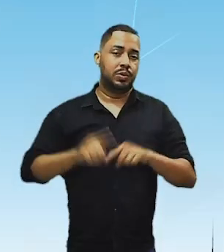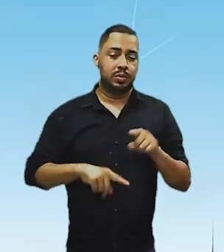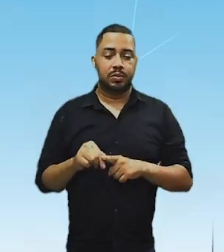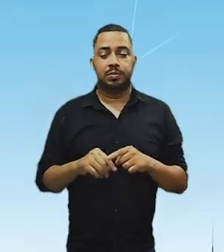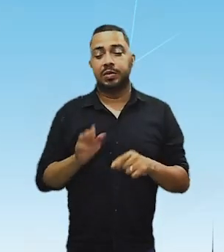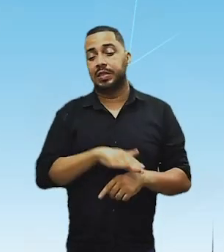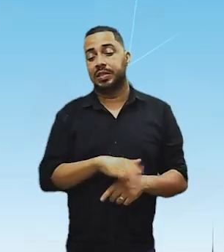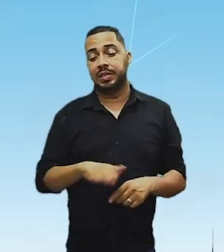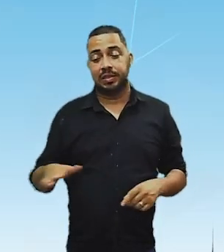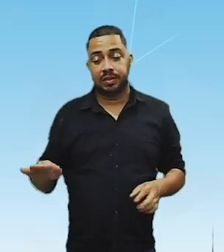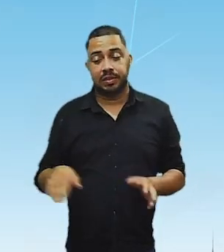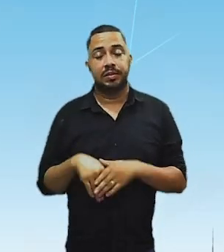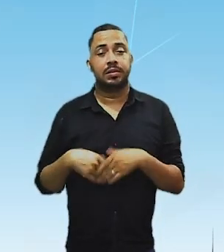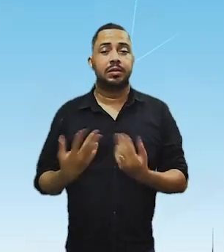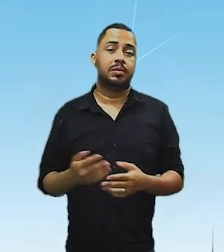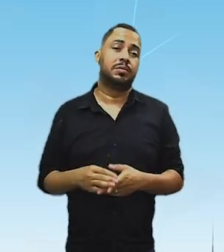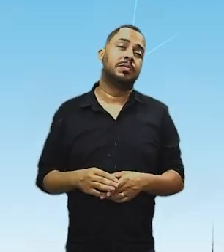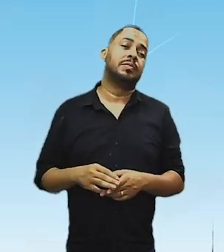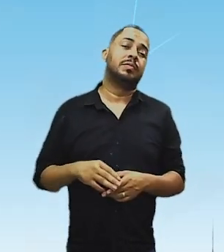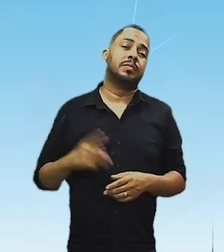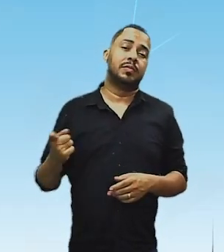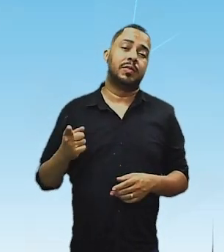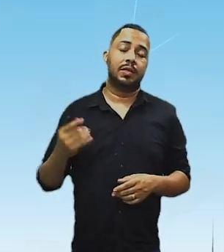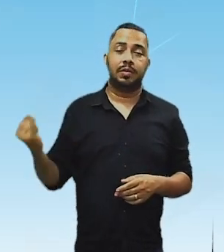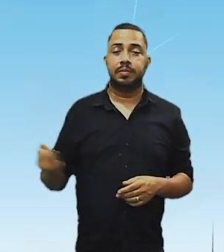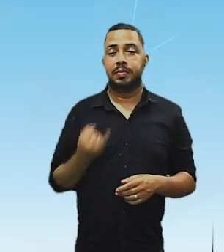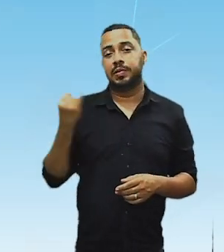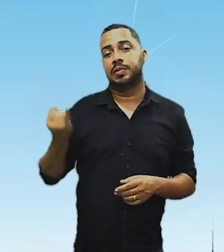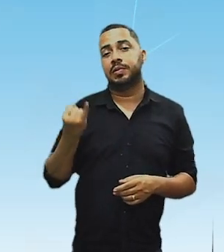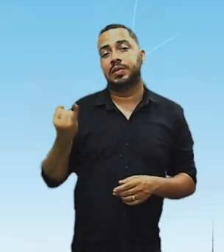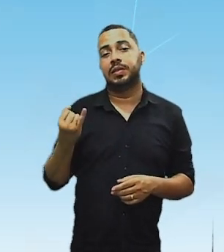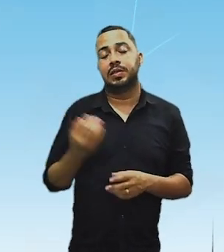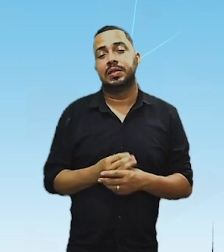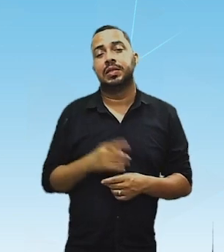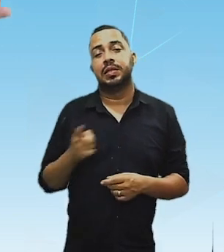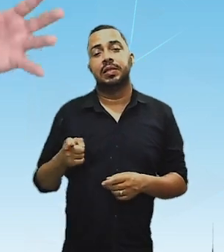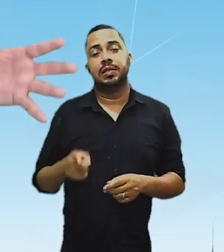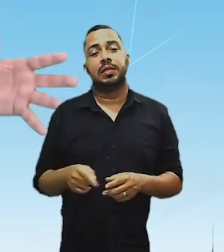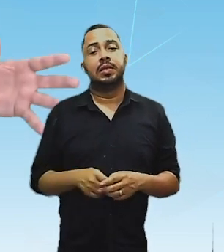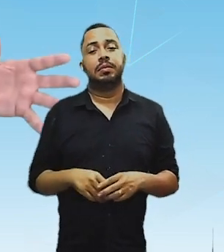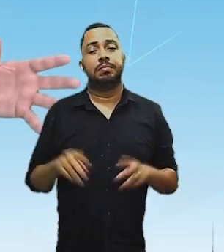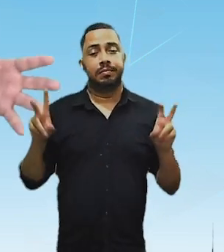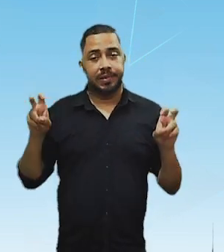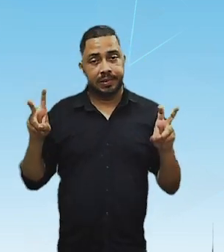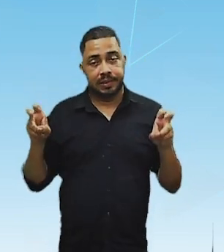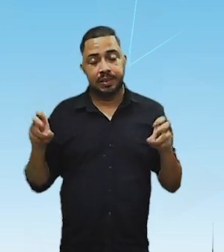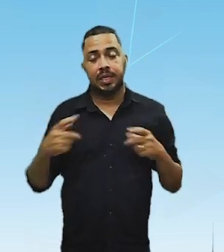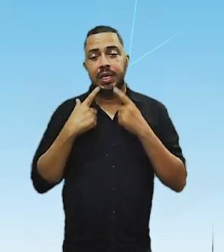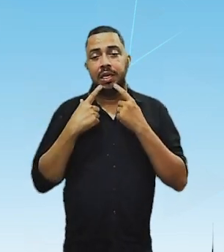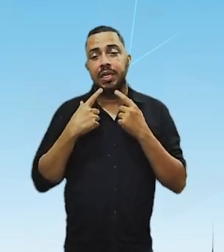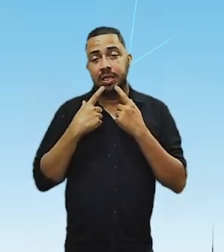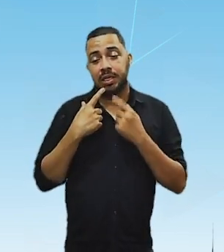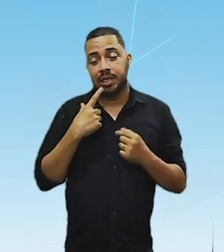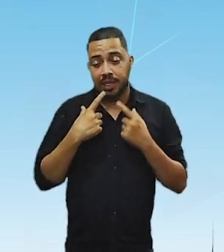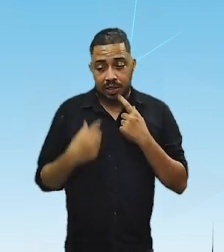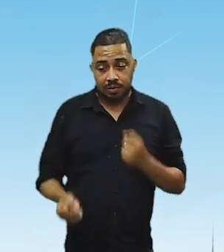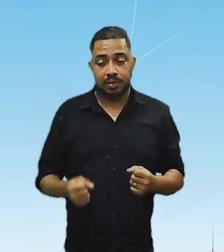criança. Então, mais uma vez, é importante salientar essa questão. A linguagem,